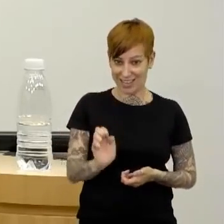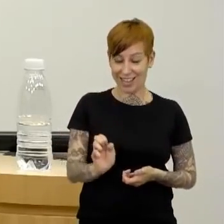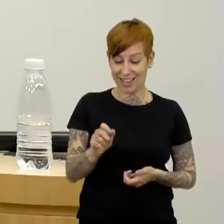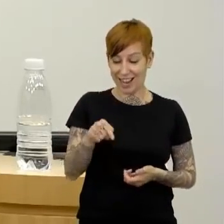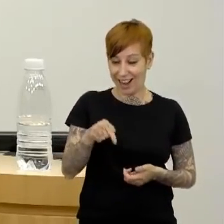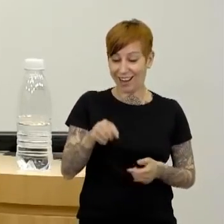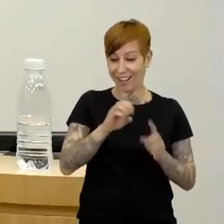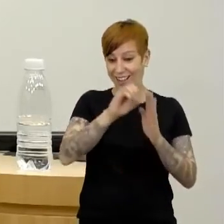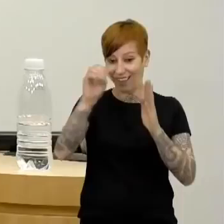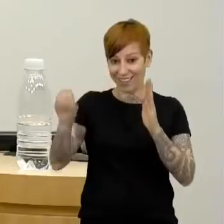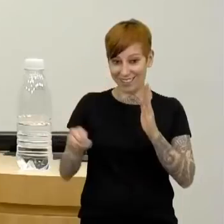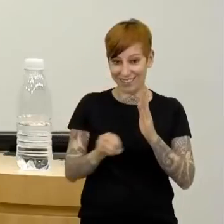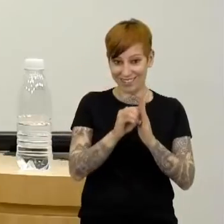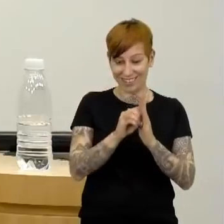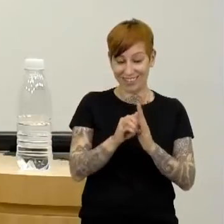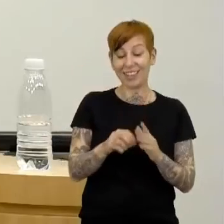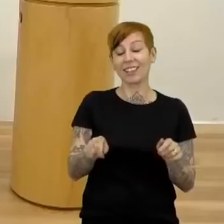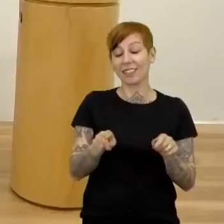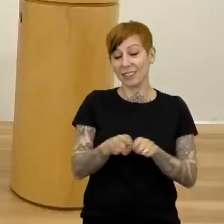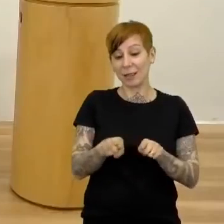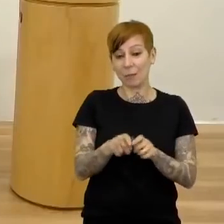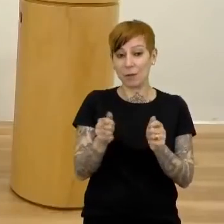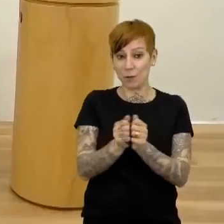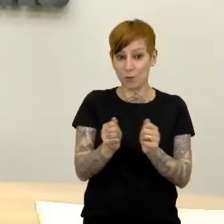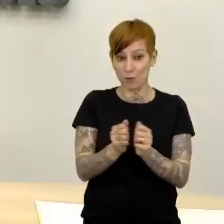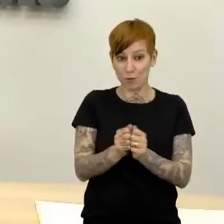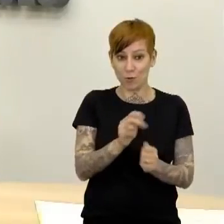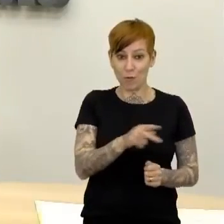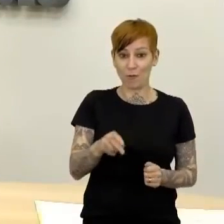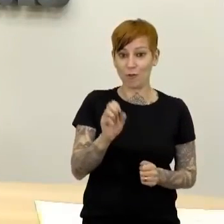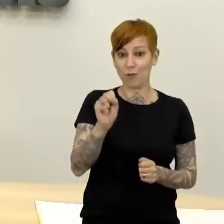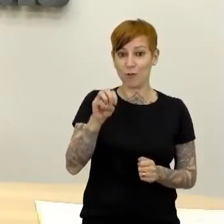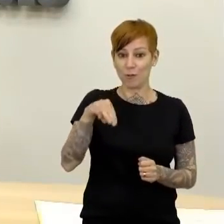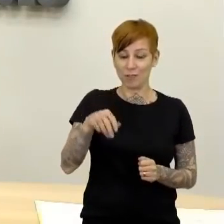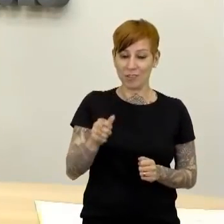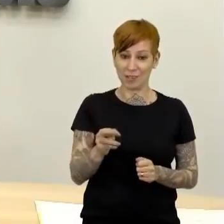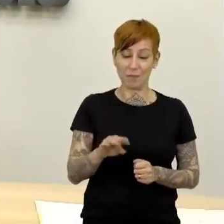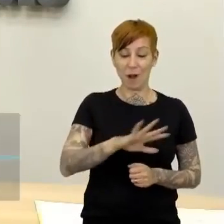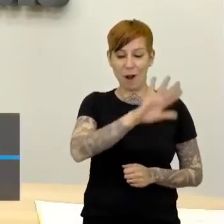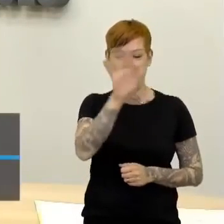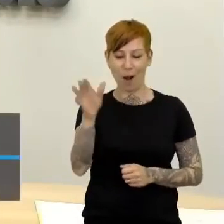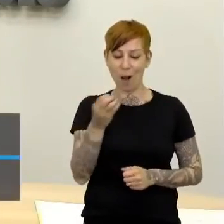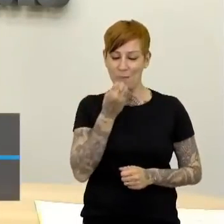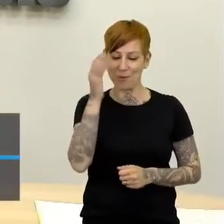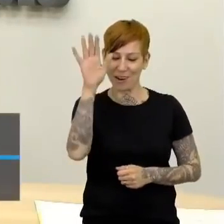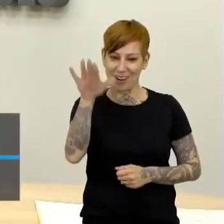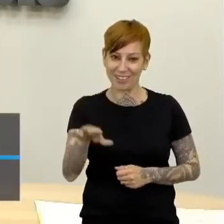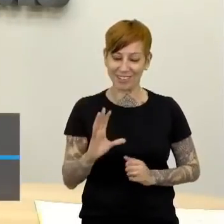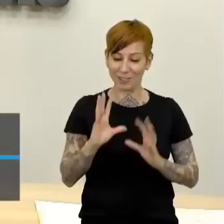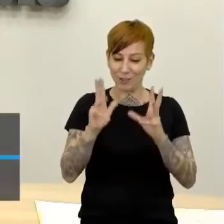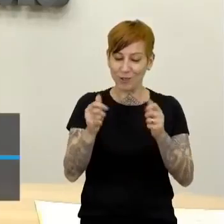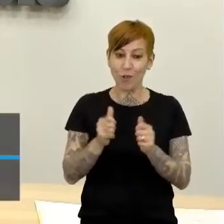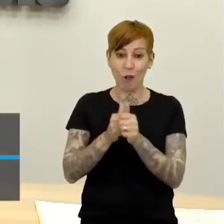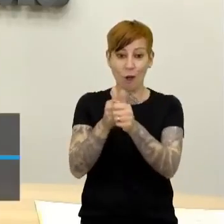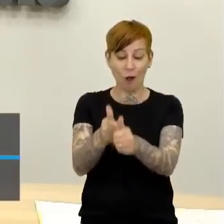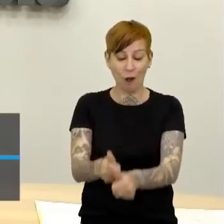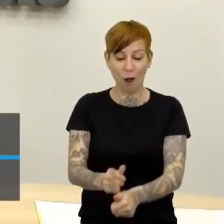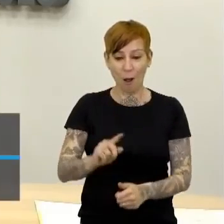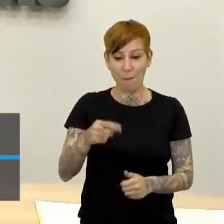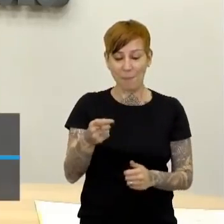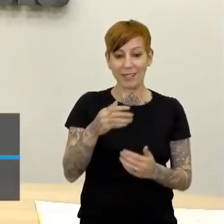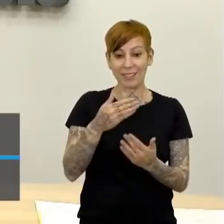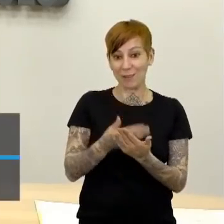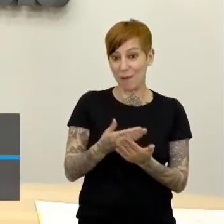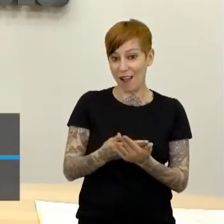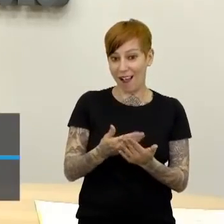aqui do centro de Mídias e comigo Professor Osmar Olá muito boa tarde Viviane muito boa tarde a todos que nos acompanham Mais uma aula